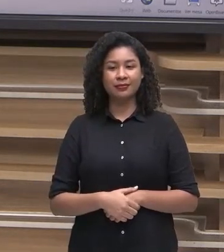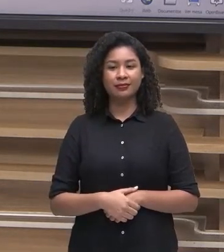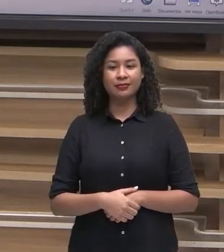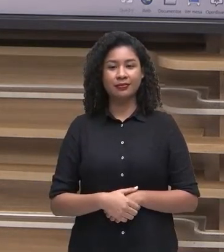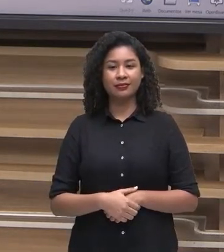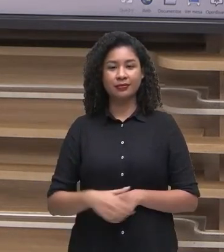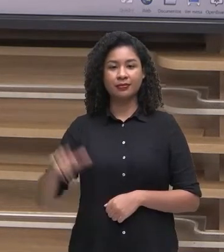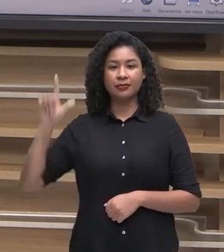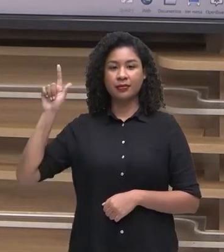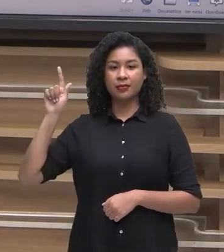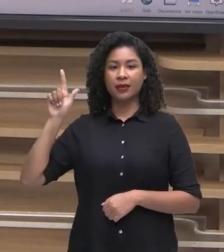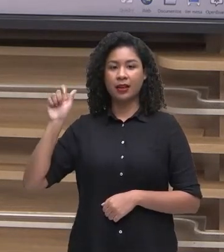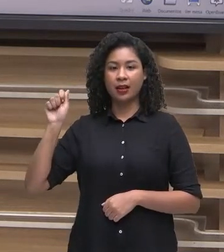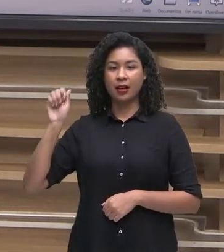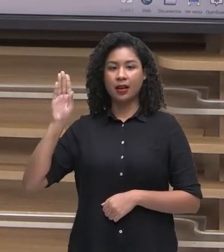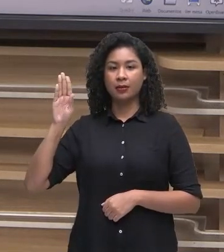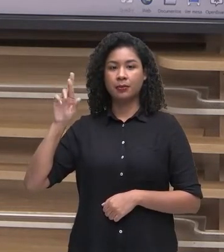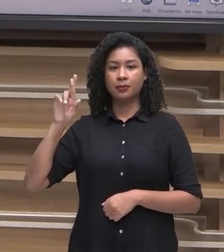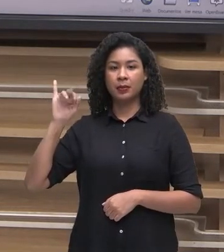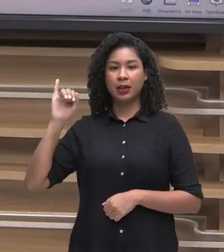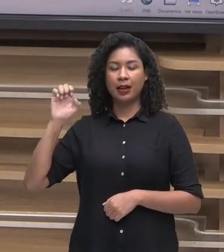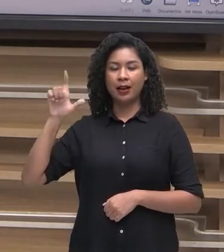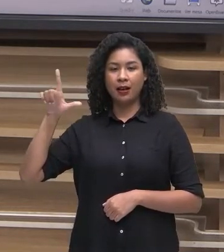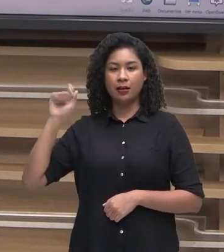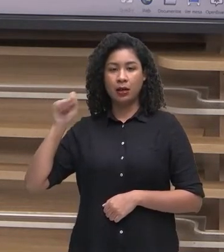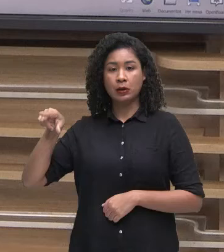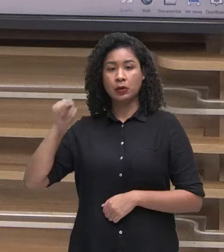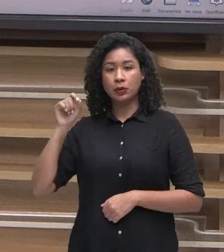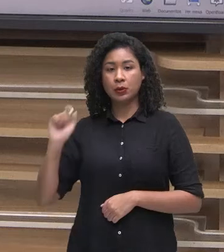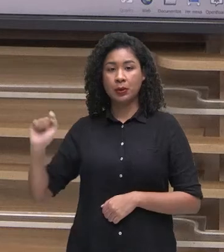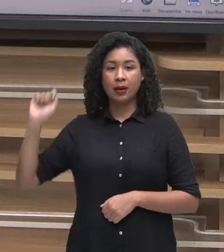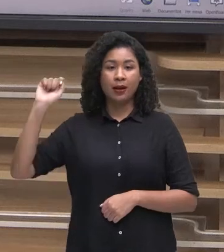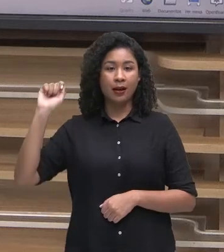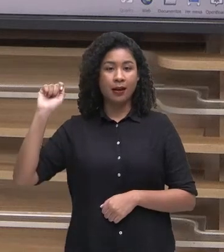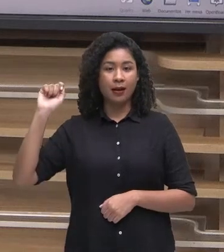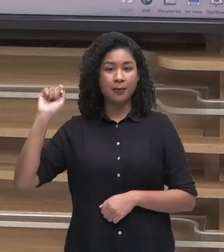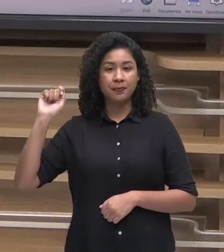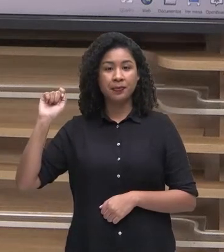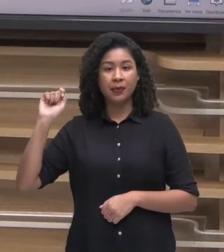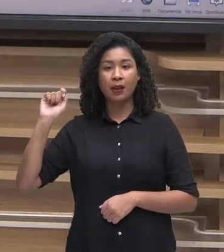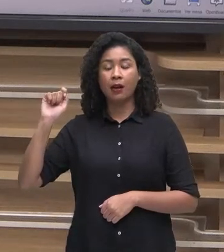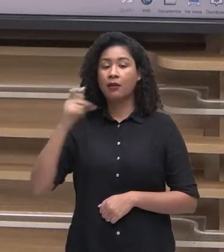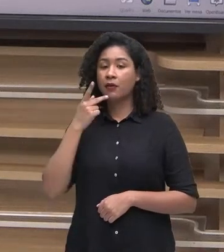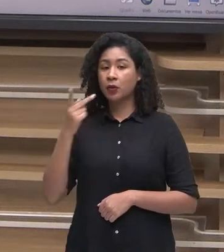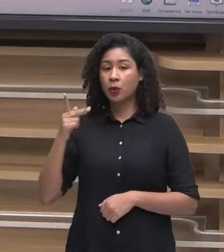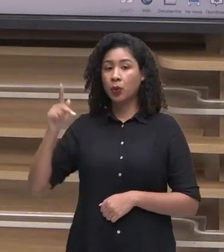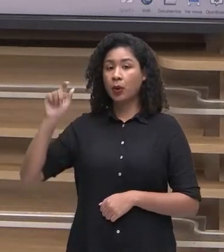A Gabriela está dizendo que é febre amarela, não existia naquela época.